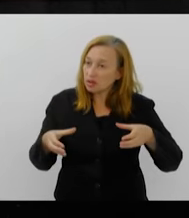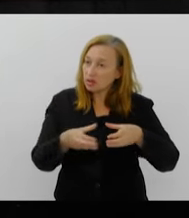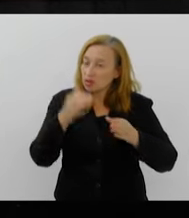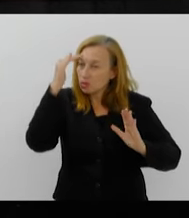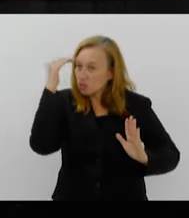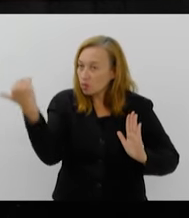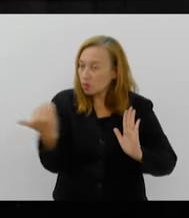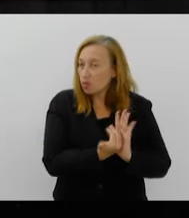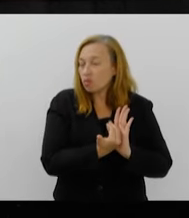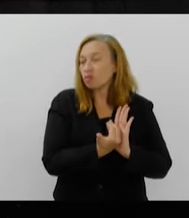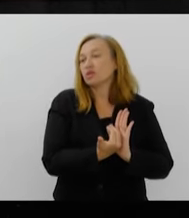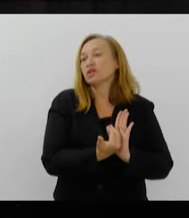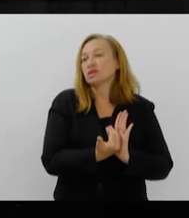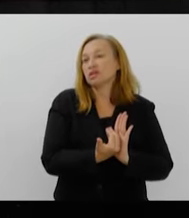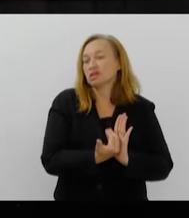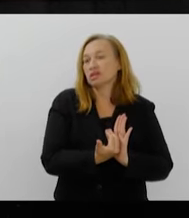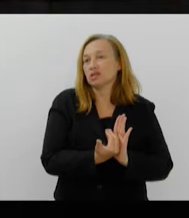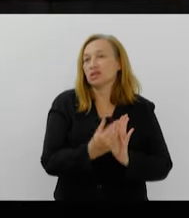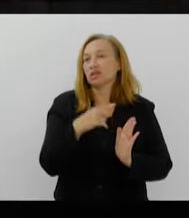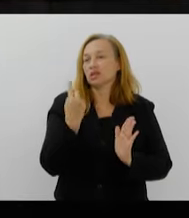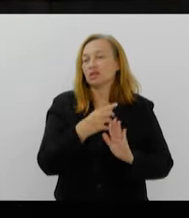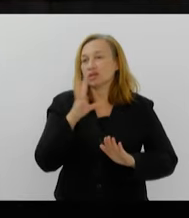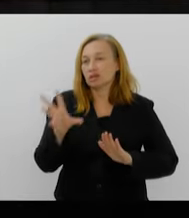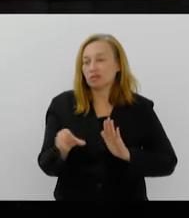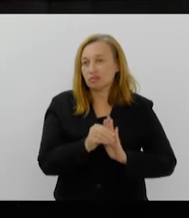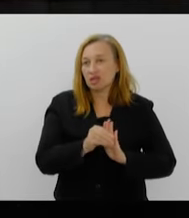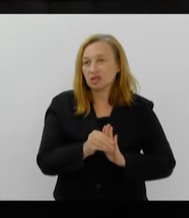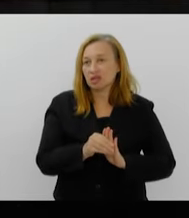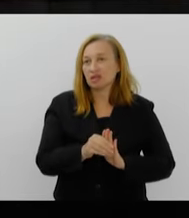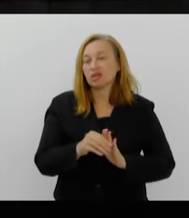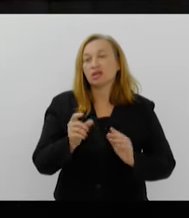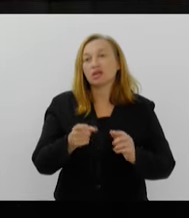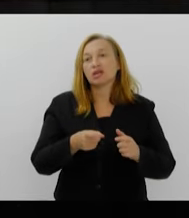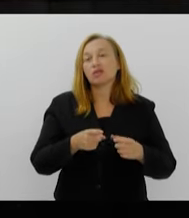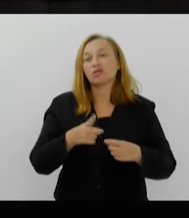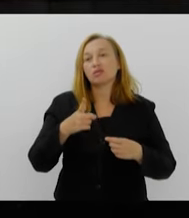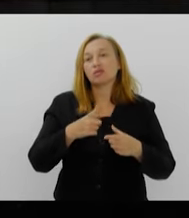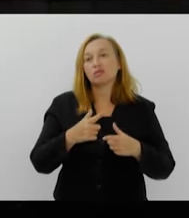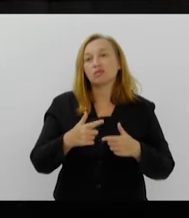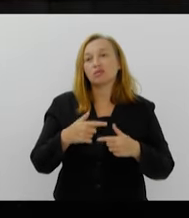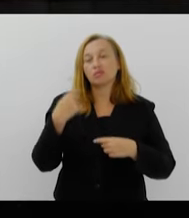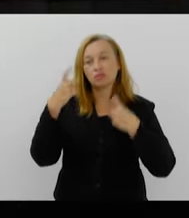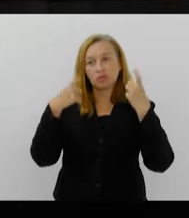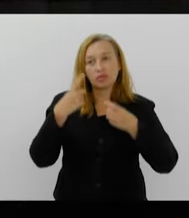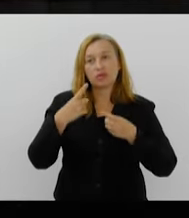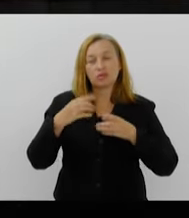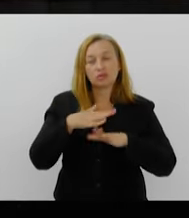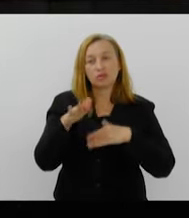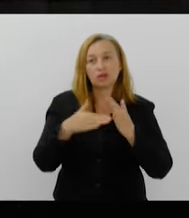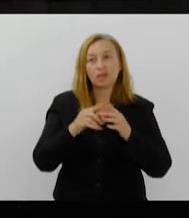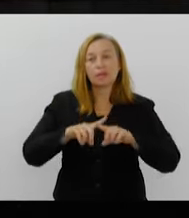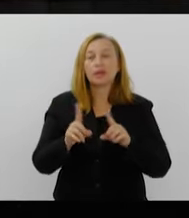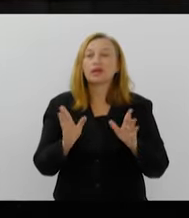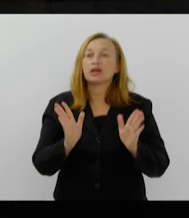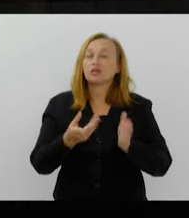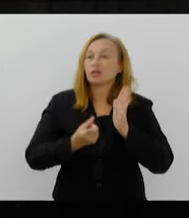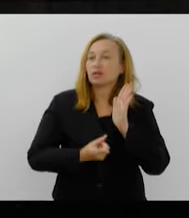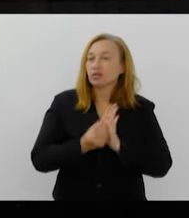emendas impositivas, que é outra guerra total. Bom, mas em relação à peça